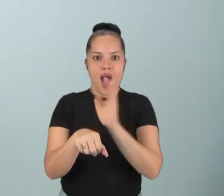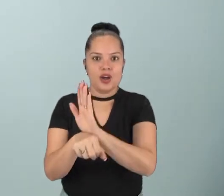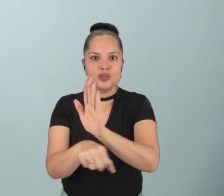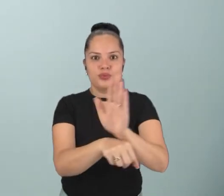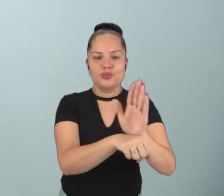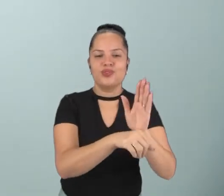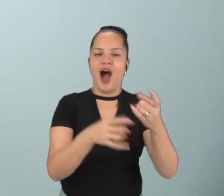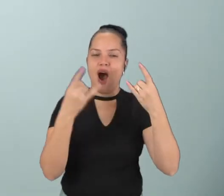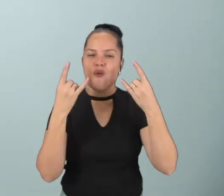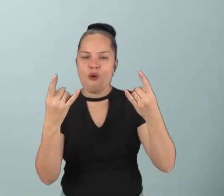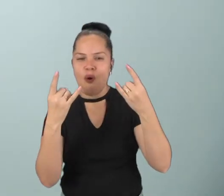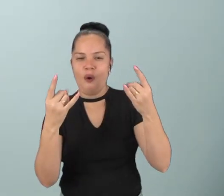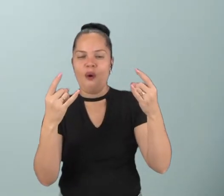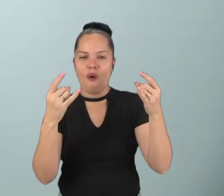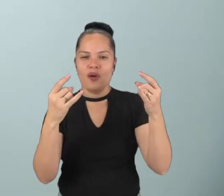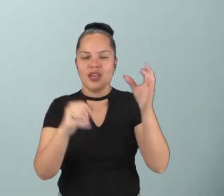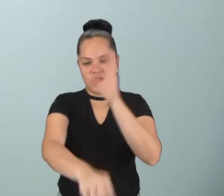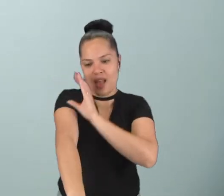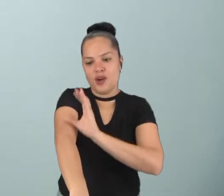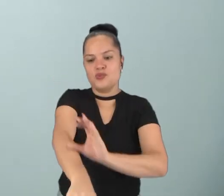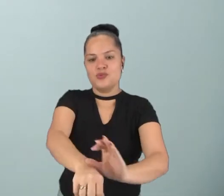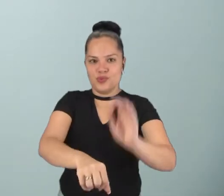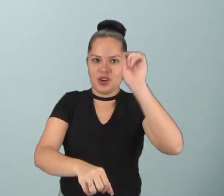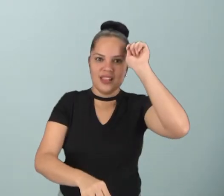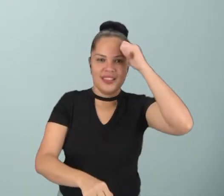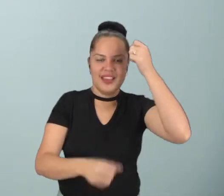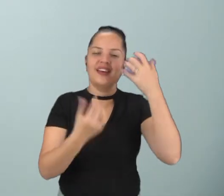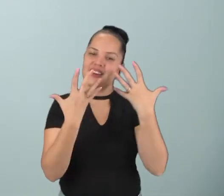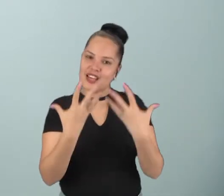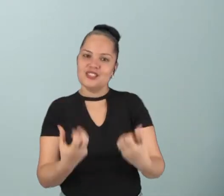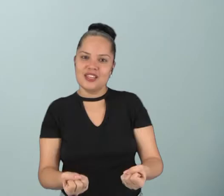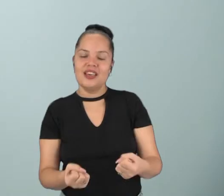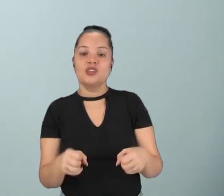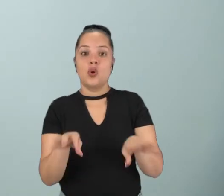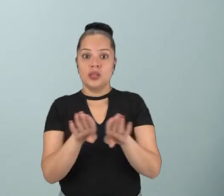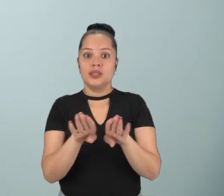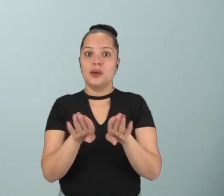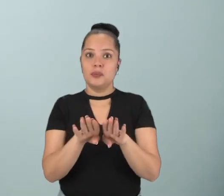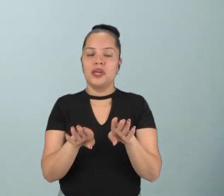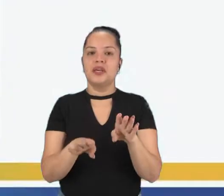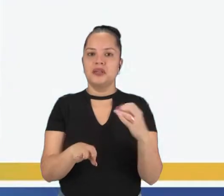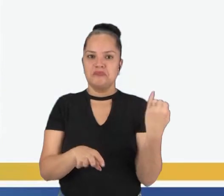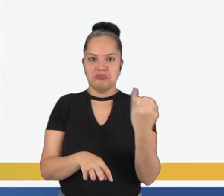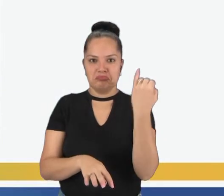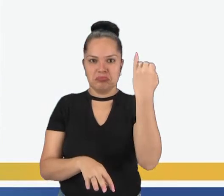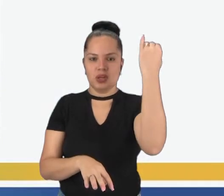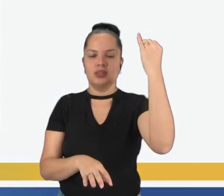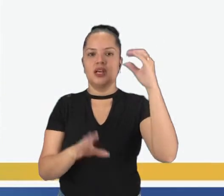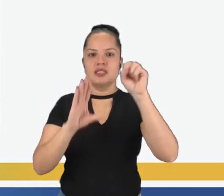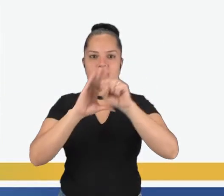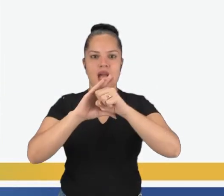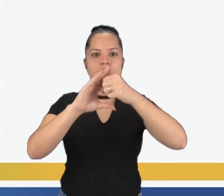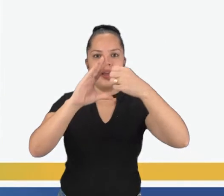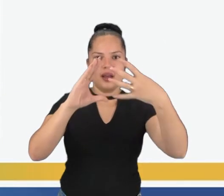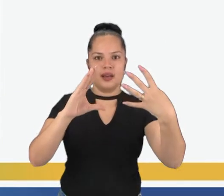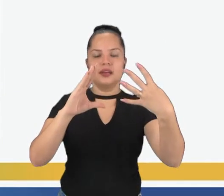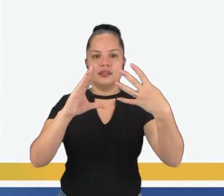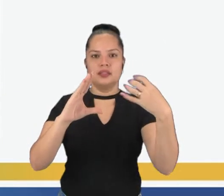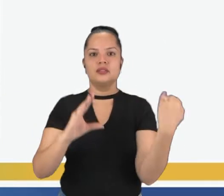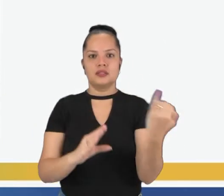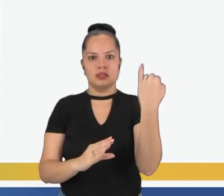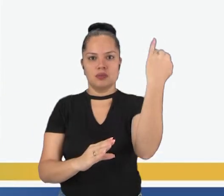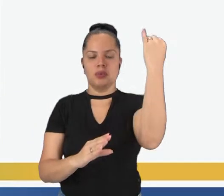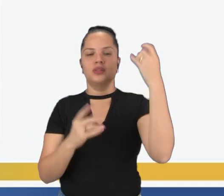visto e aceito por toda a comunidade. E nós temos algumas coisas marcantes, algumas características marcantes do